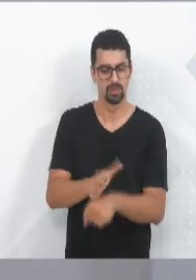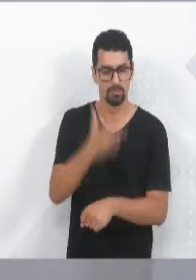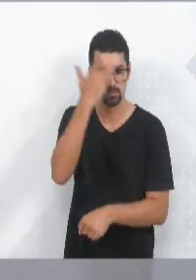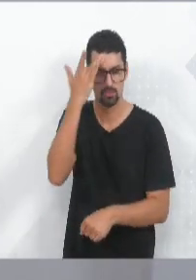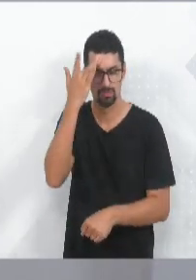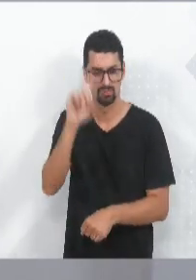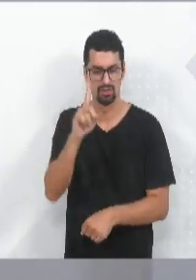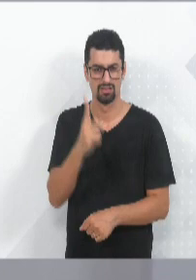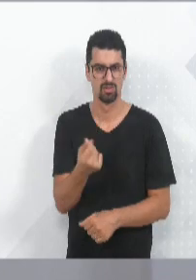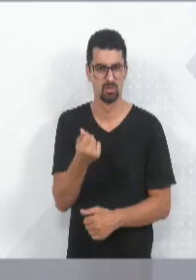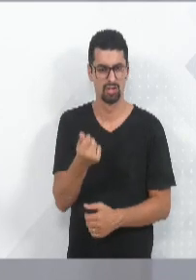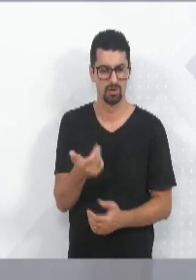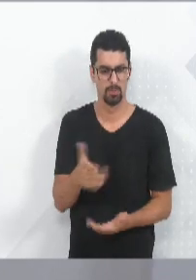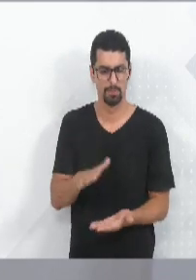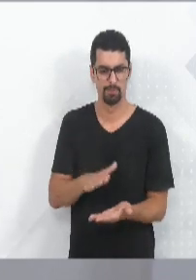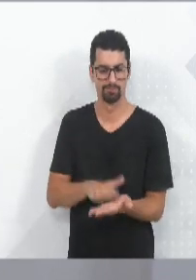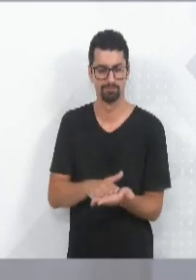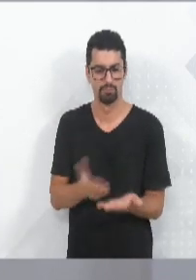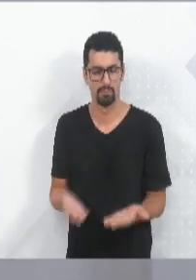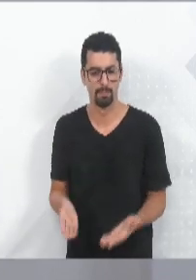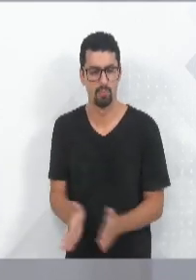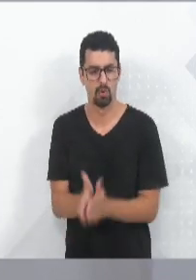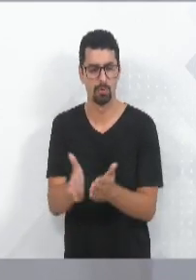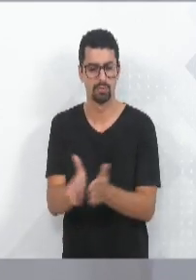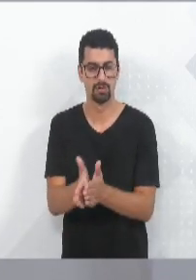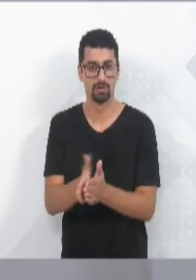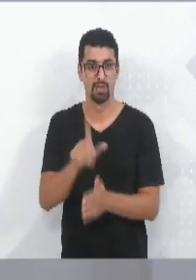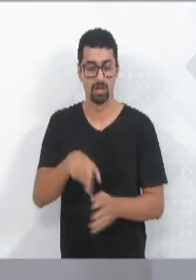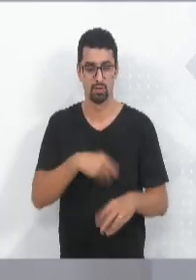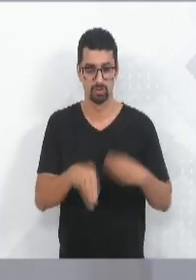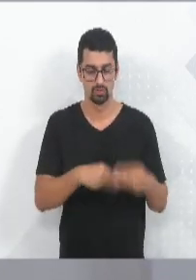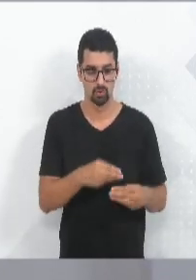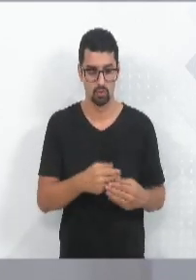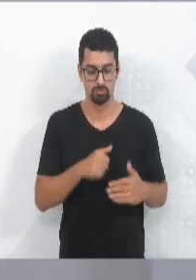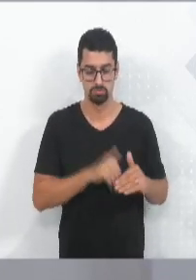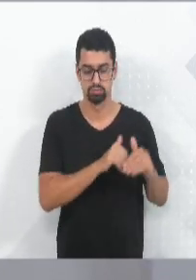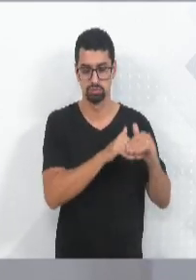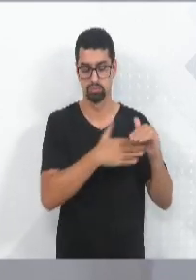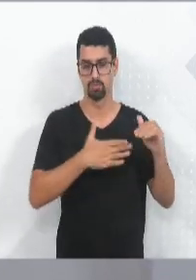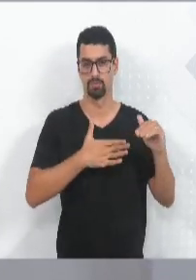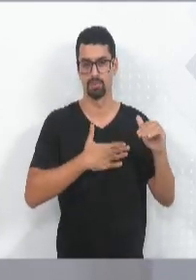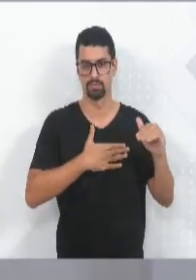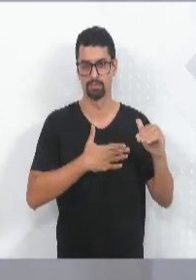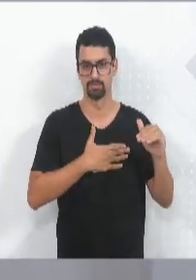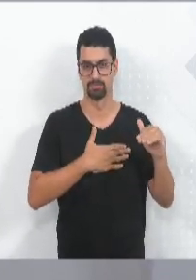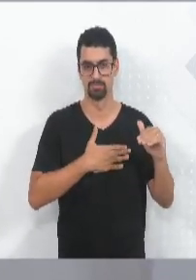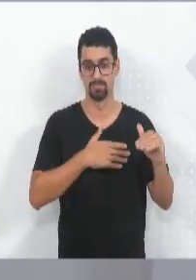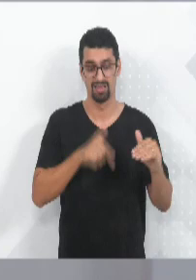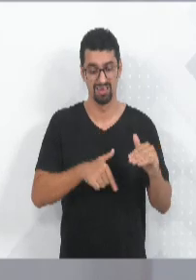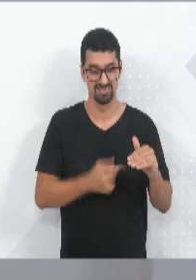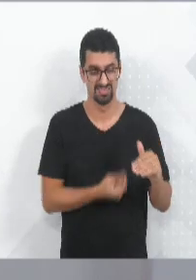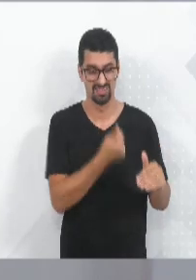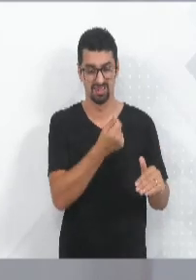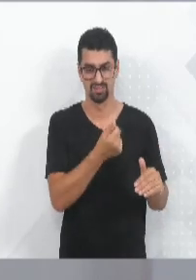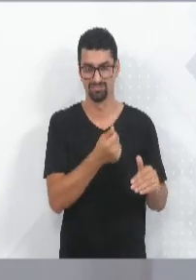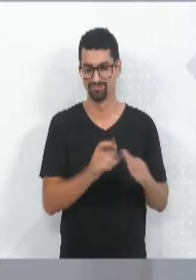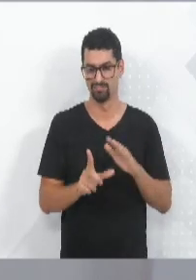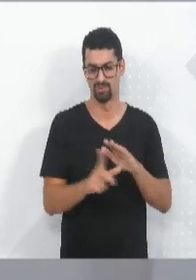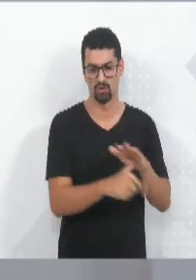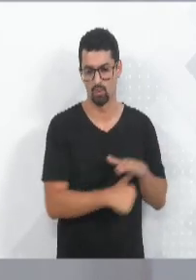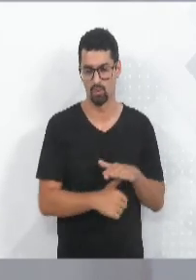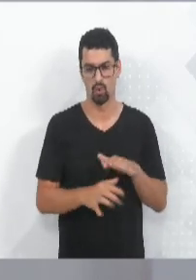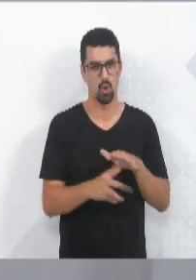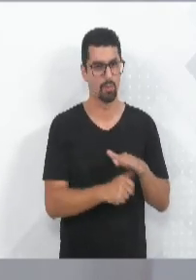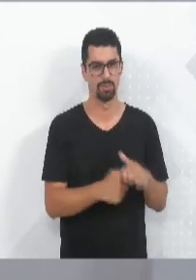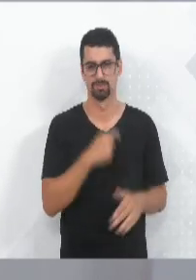Miseráveis trata-se de um tesouro que é acumulado para si mesmo e esta riqueza não leva é parte daqueles